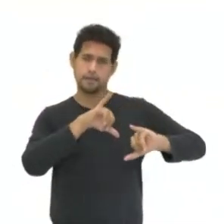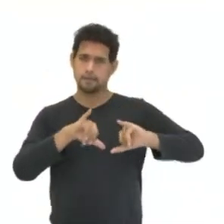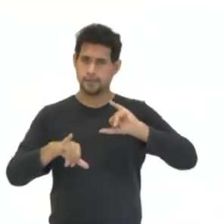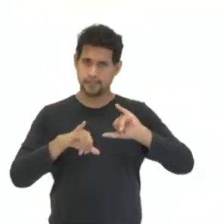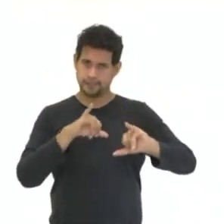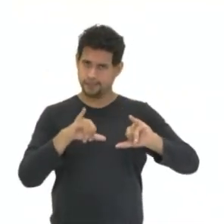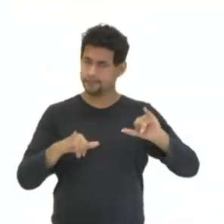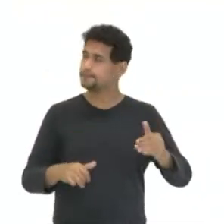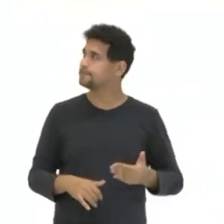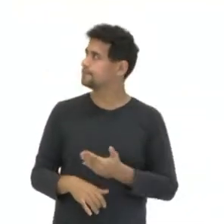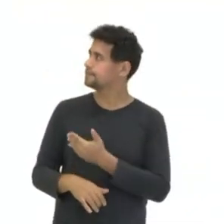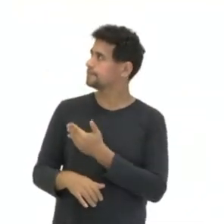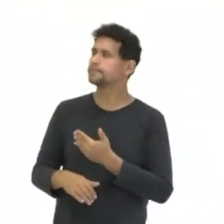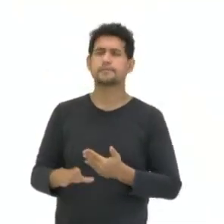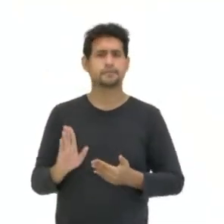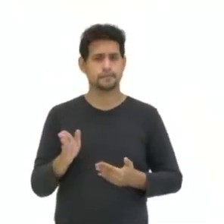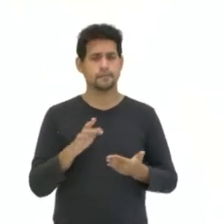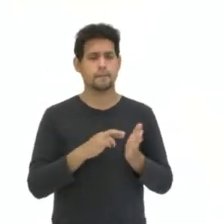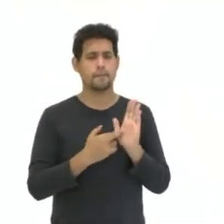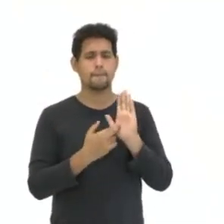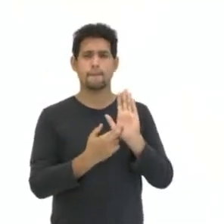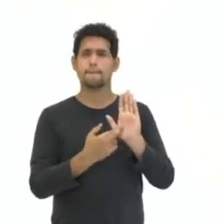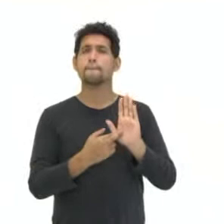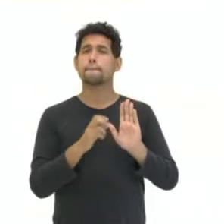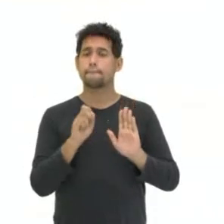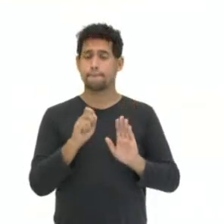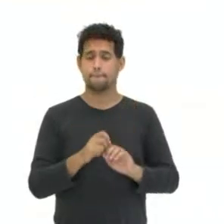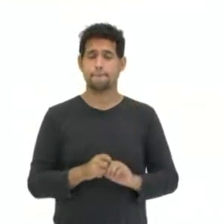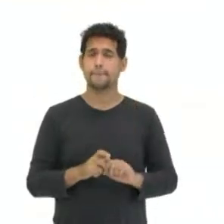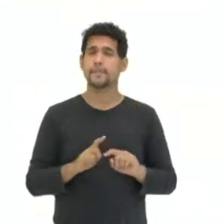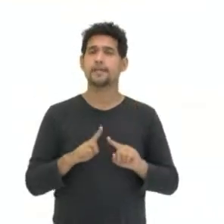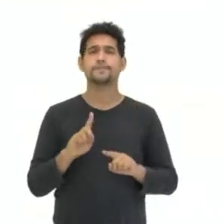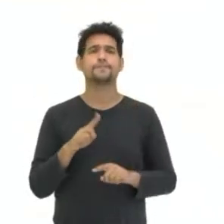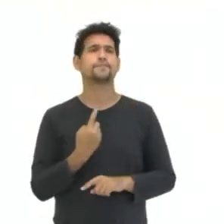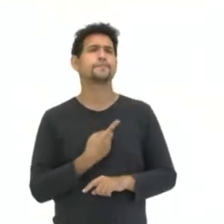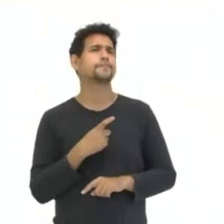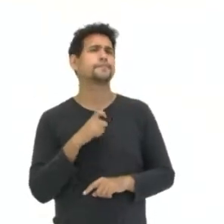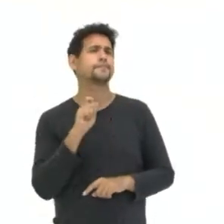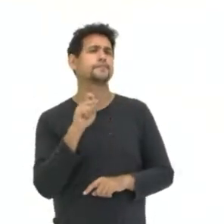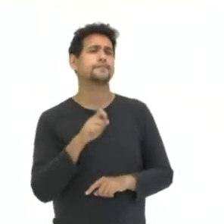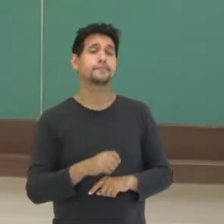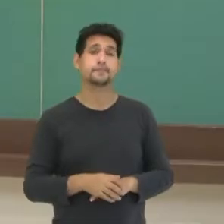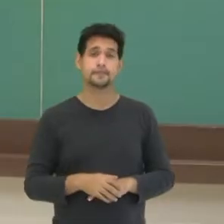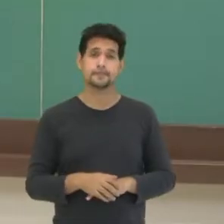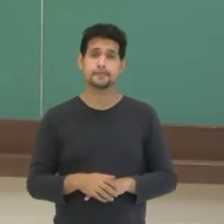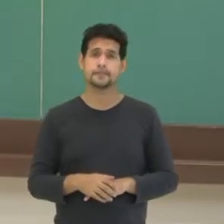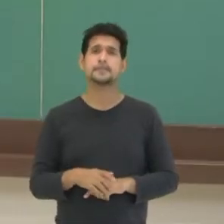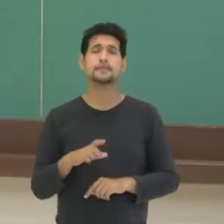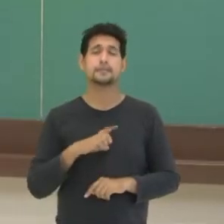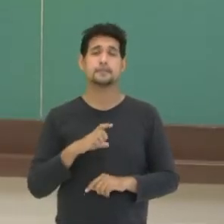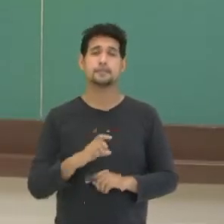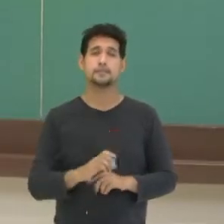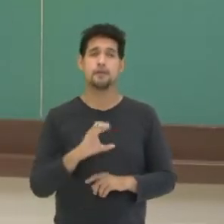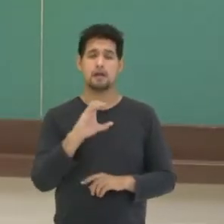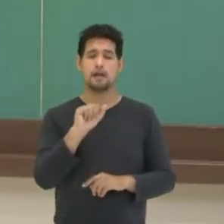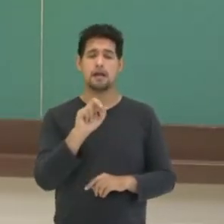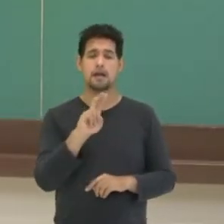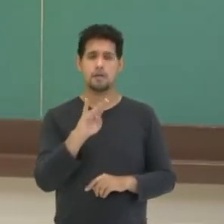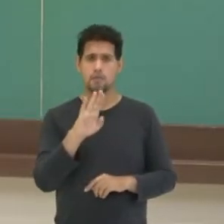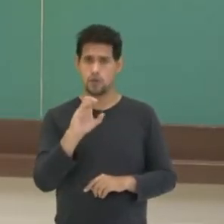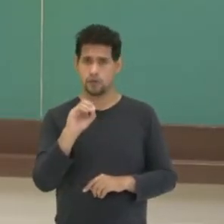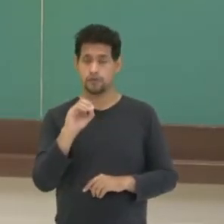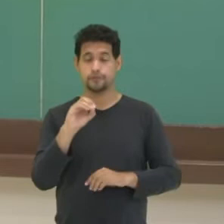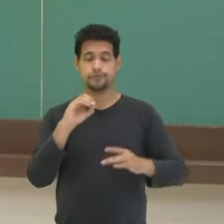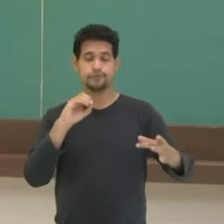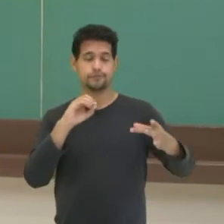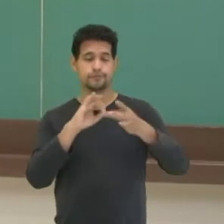destes átomos representadas por esses traços. Então nós temos aqui, olha, o carbono ligado duplamente com